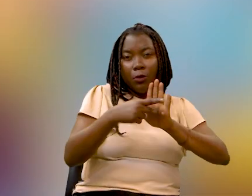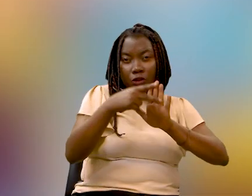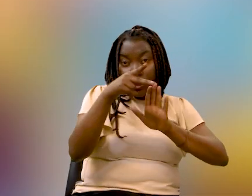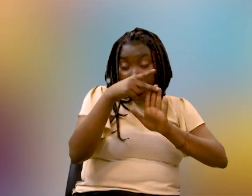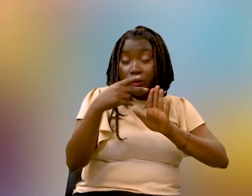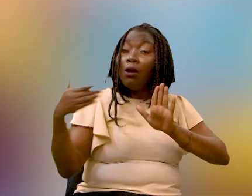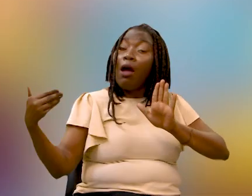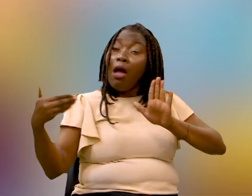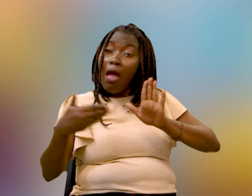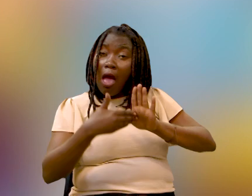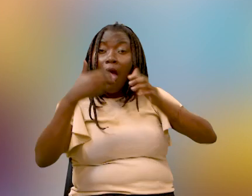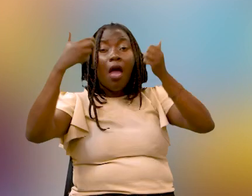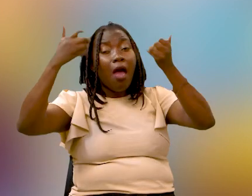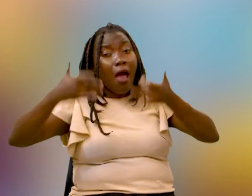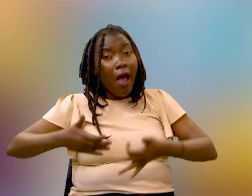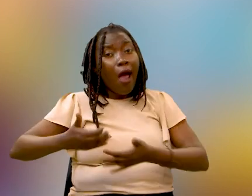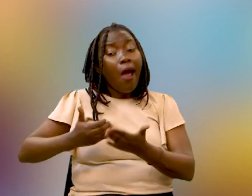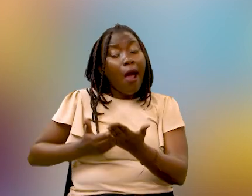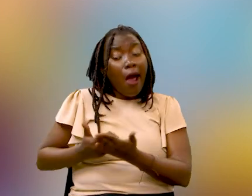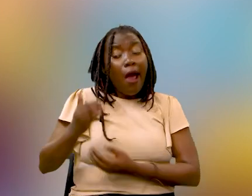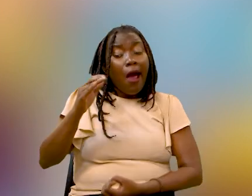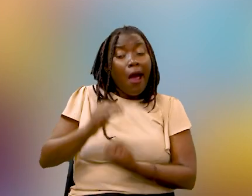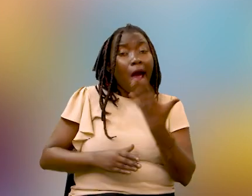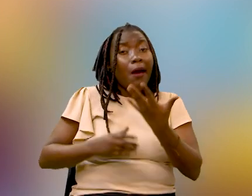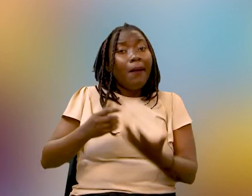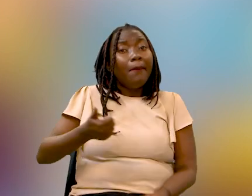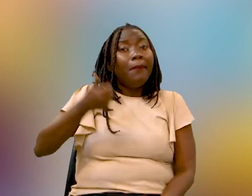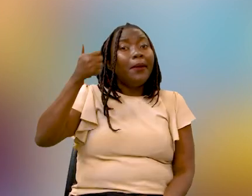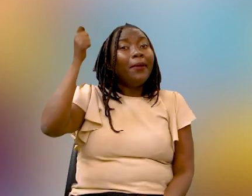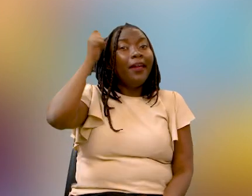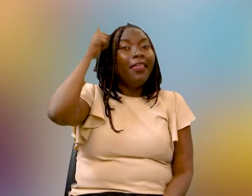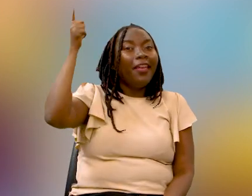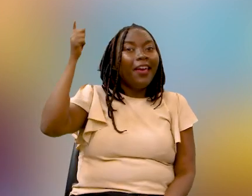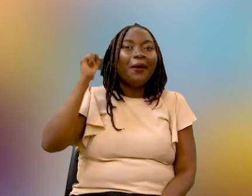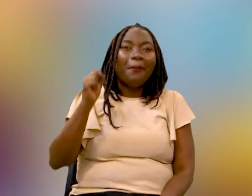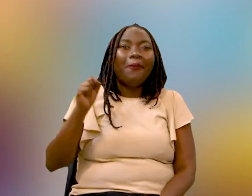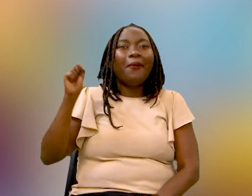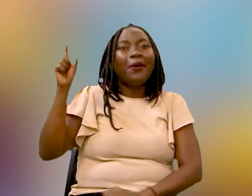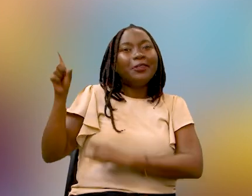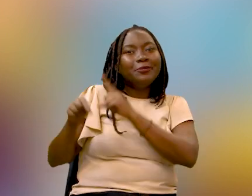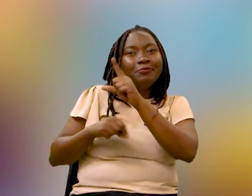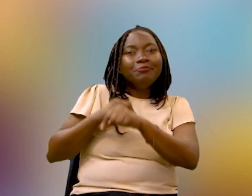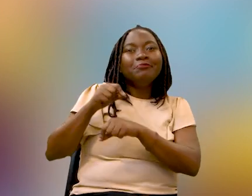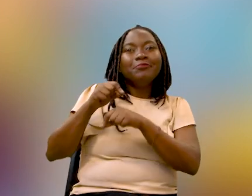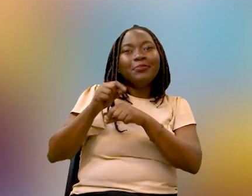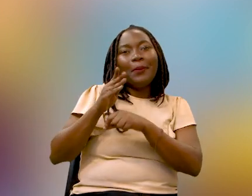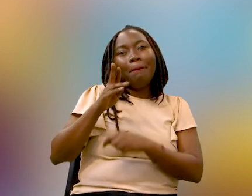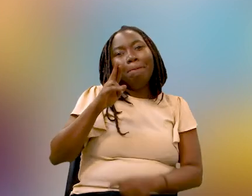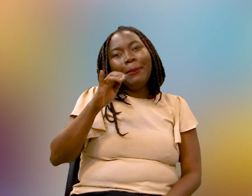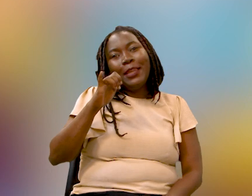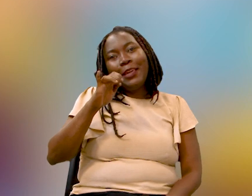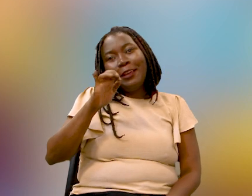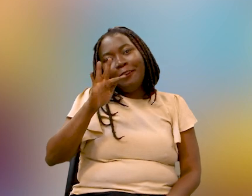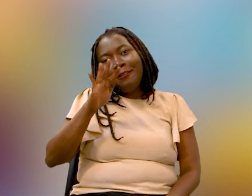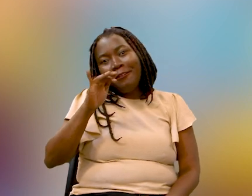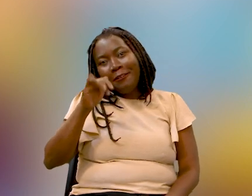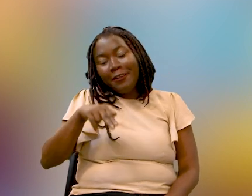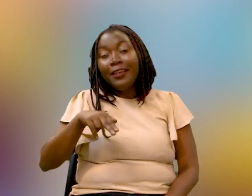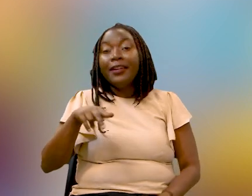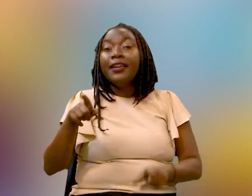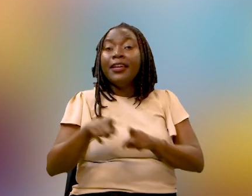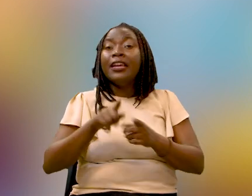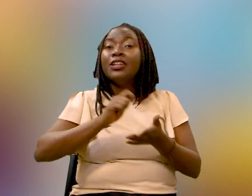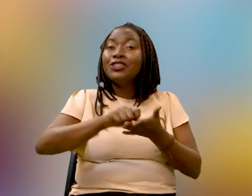o livro trata desde o surgimento das primeiras ideias, que podem ser compiladas num briefing, à escrita formal,